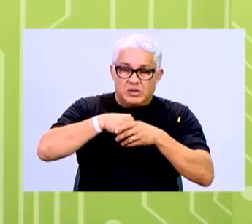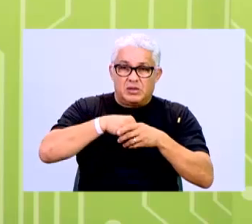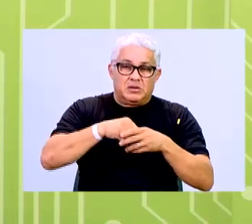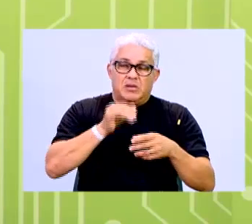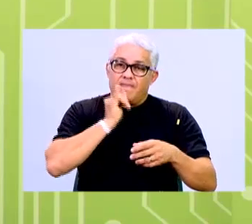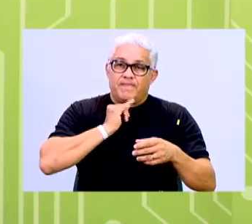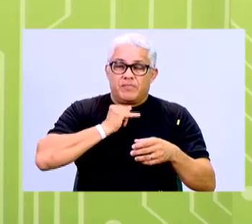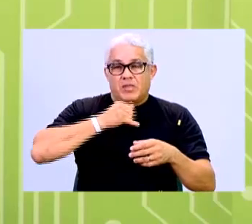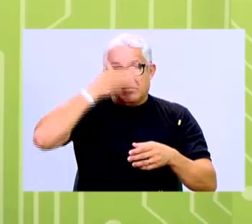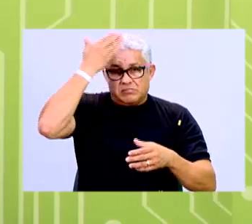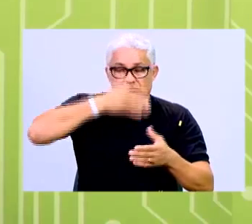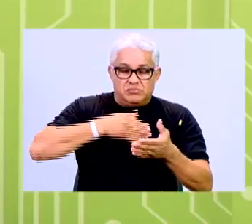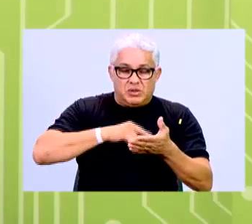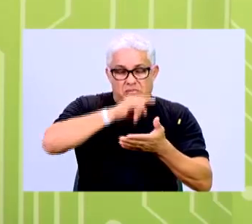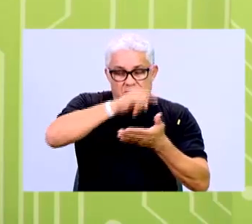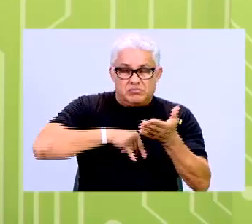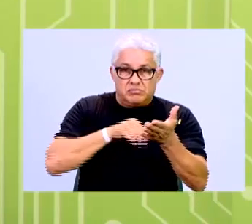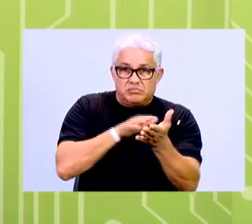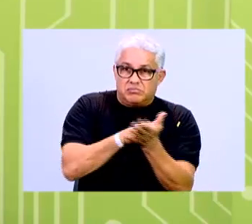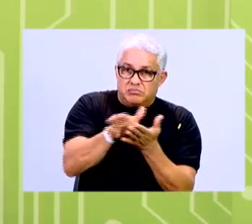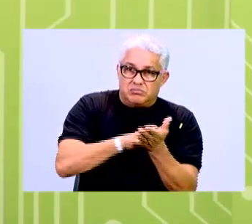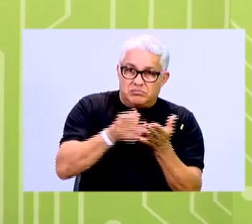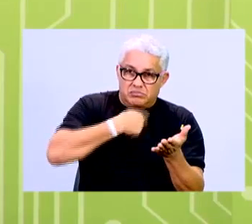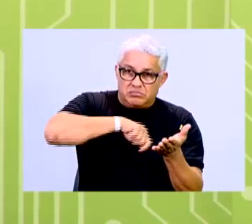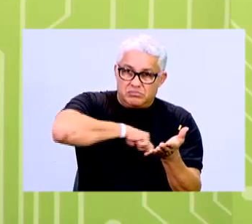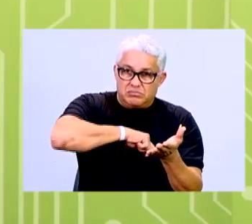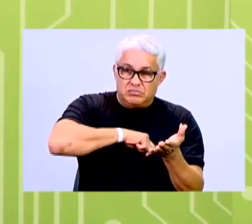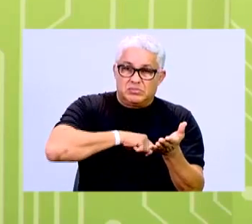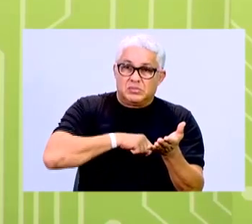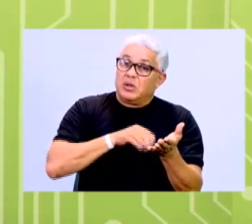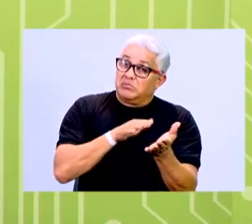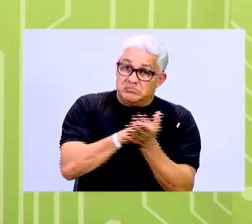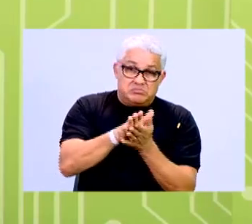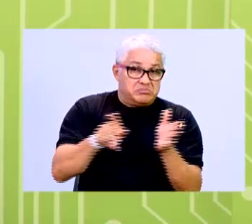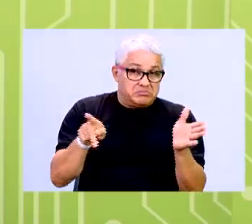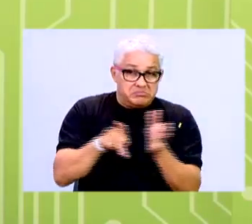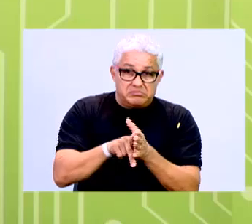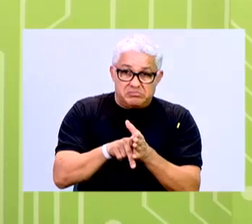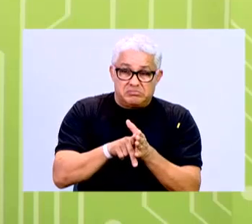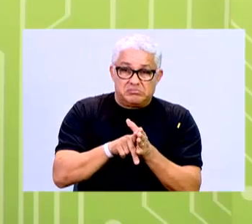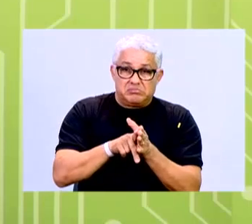fiscal, eu preciso de uma impressora fiscal, né? Eu vou fazer